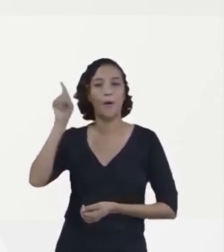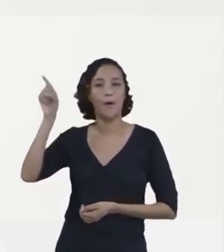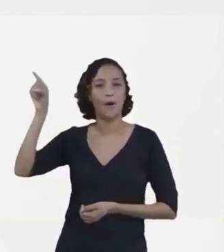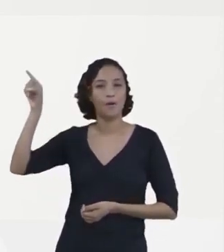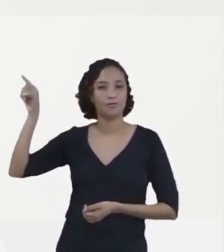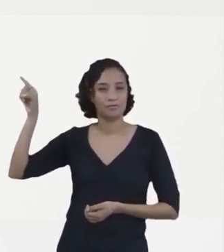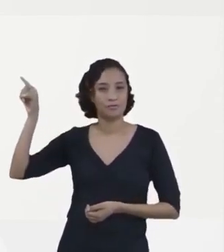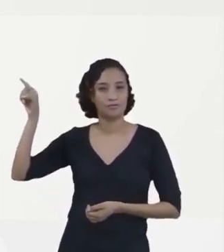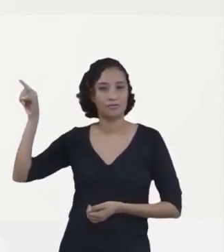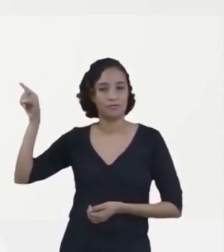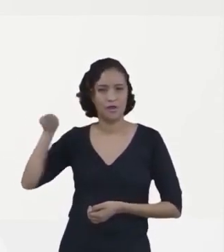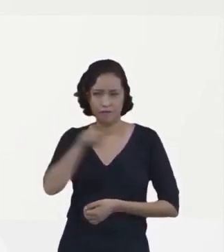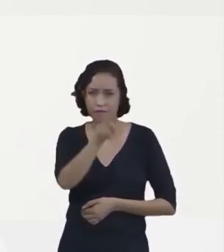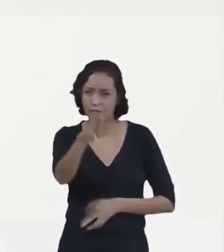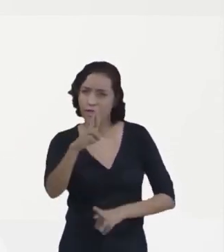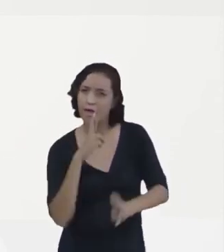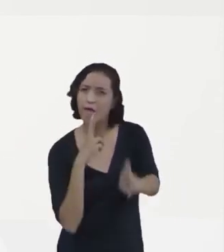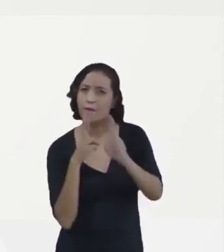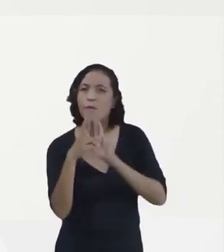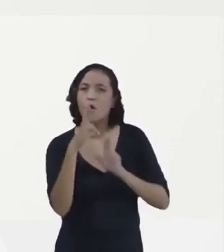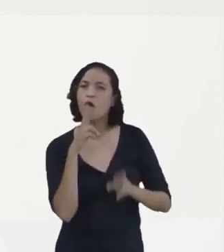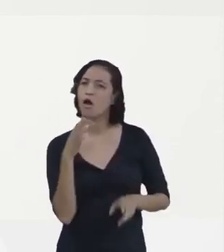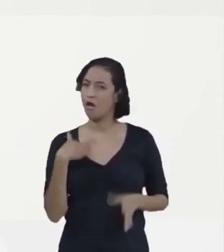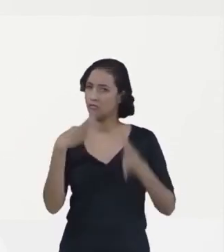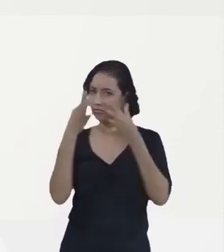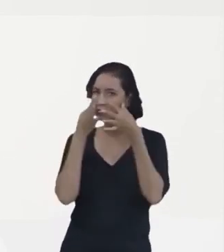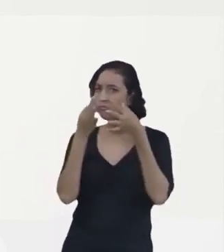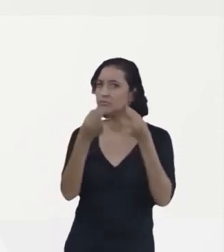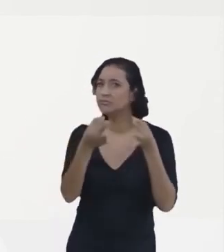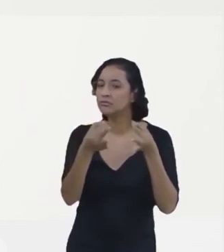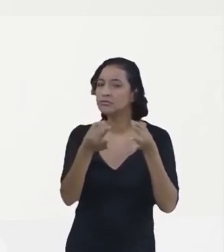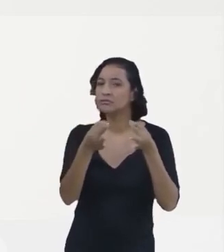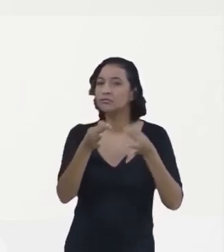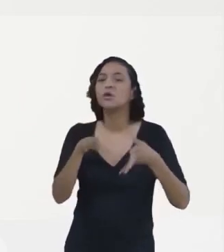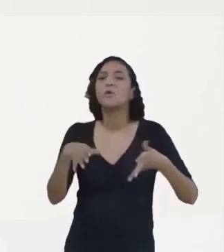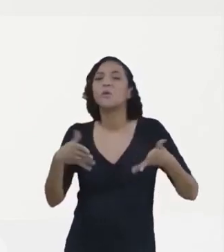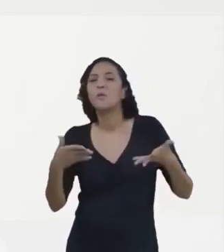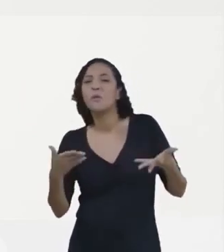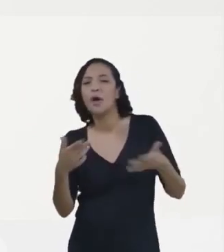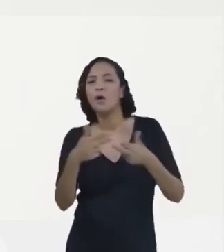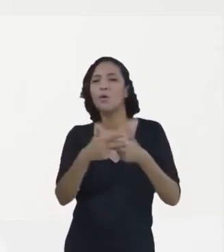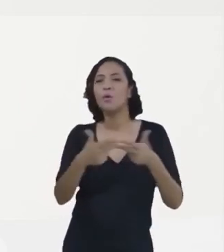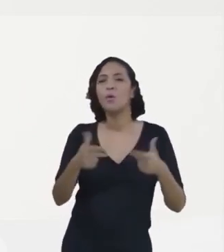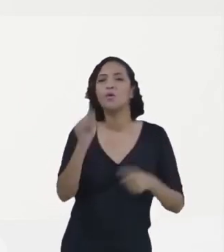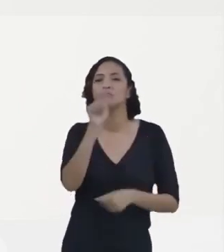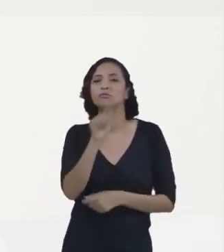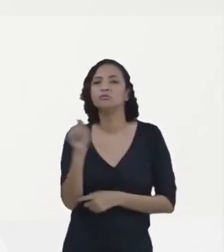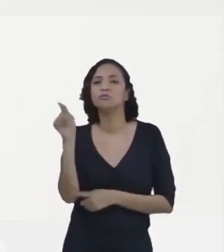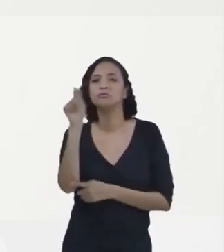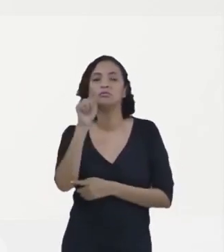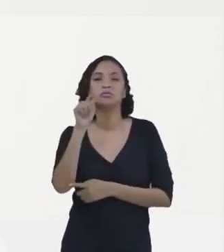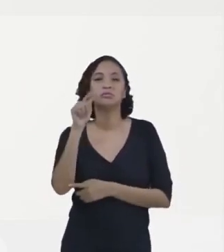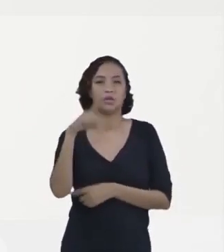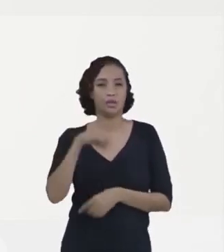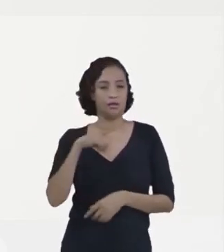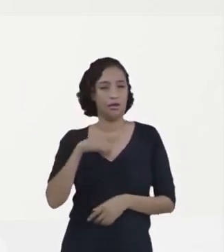estou ouvindo. Corda. Tem mais além da corda. Tem mais além da